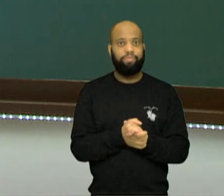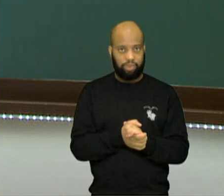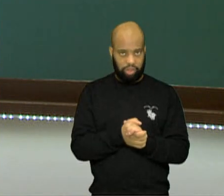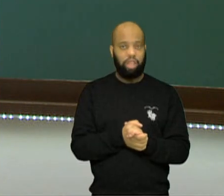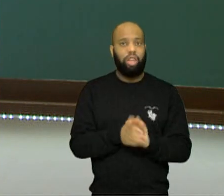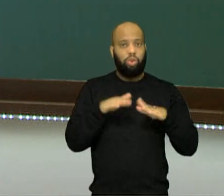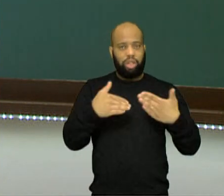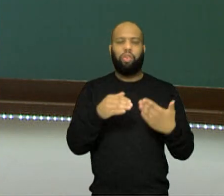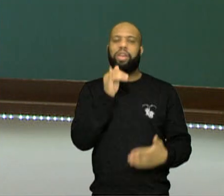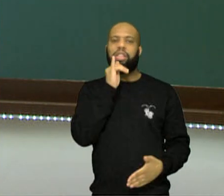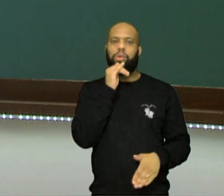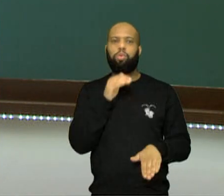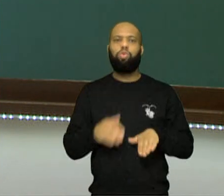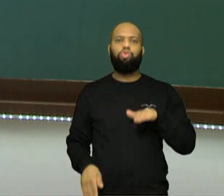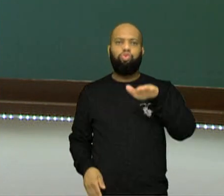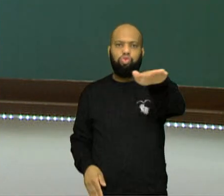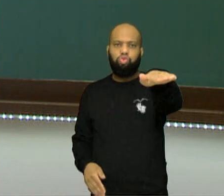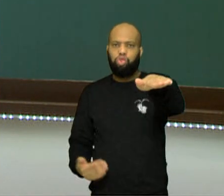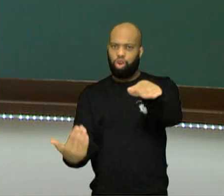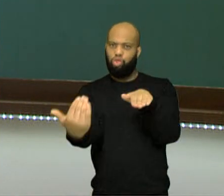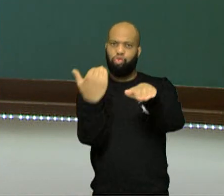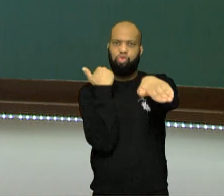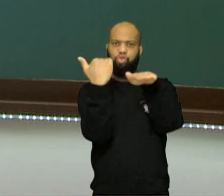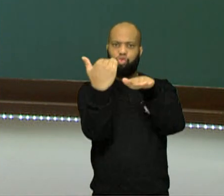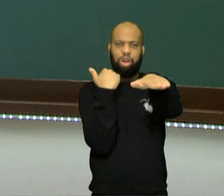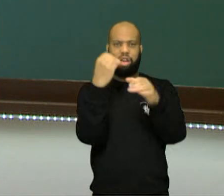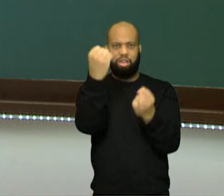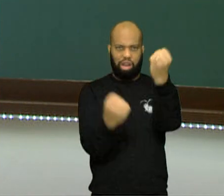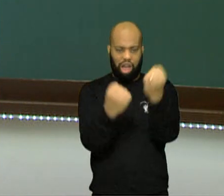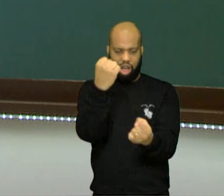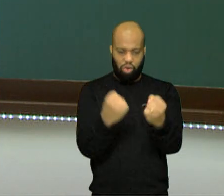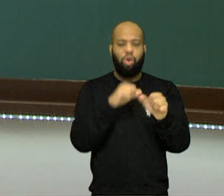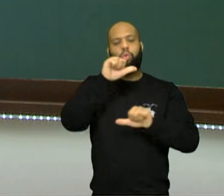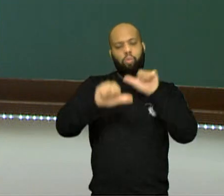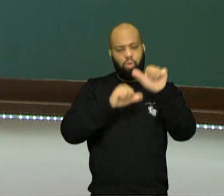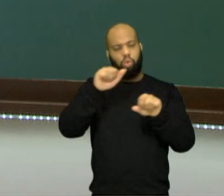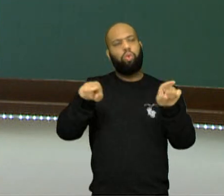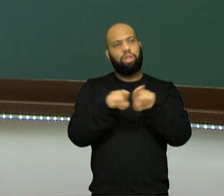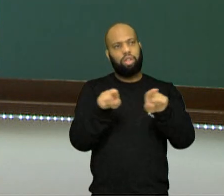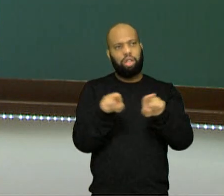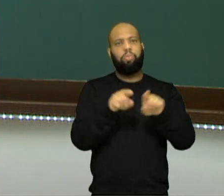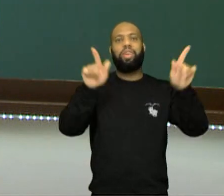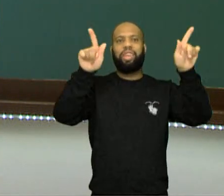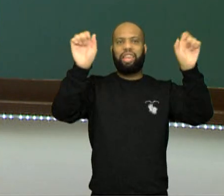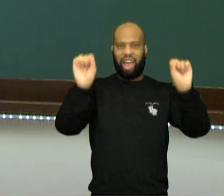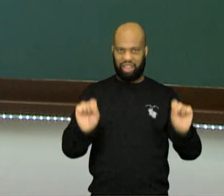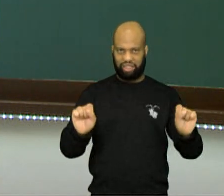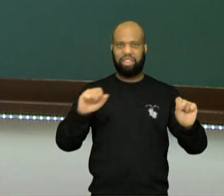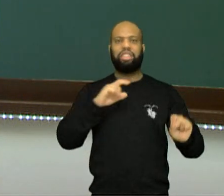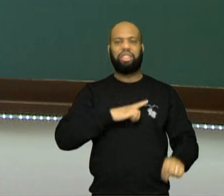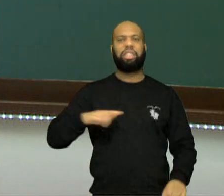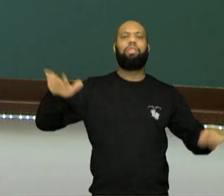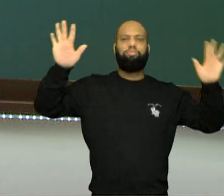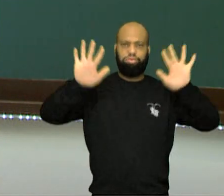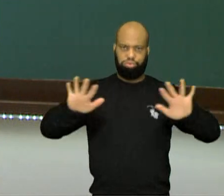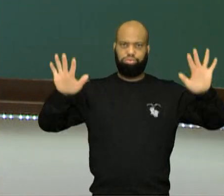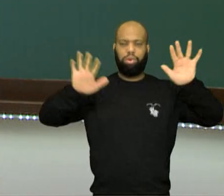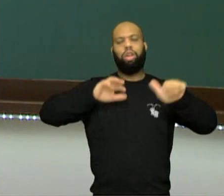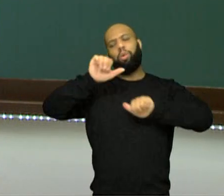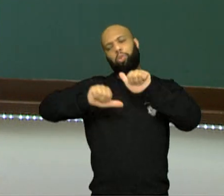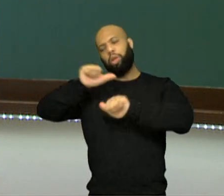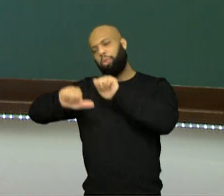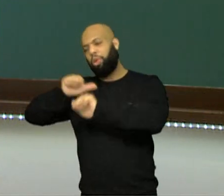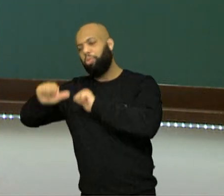veículos, podem e alteram significativamente a atmosfera. Os gases que estão presentes ali,